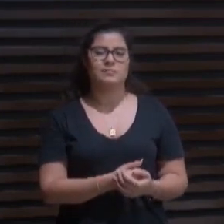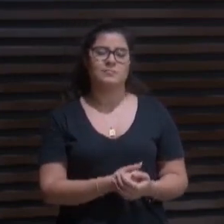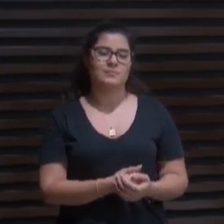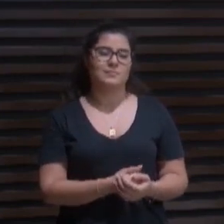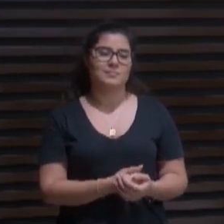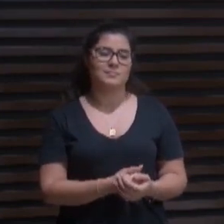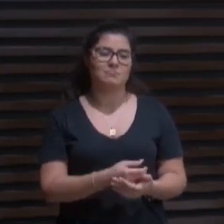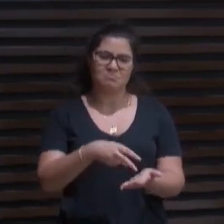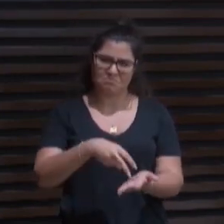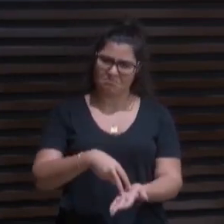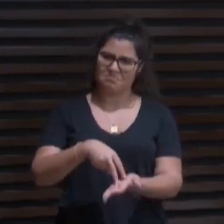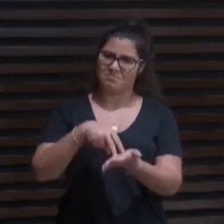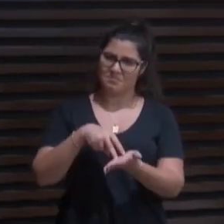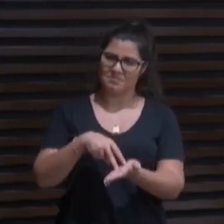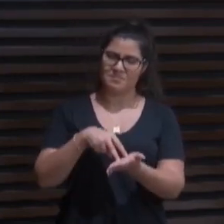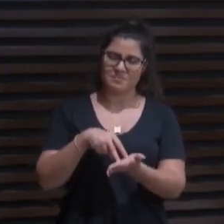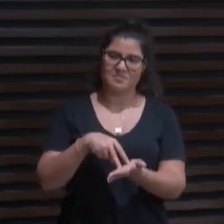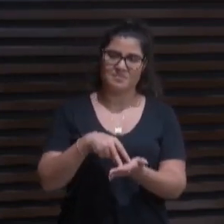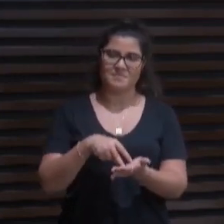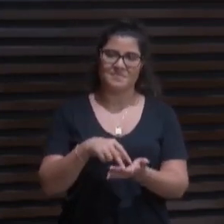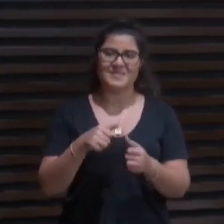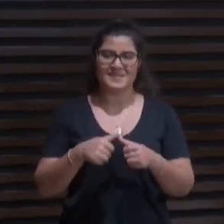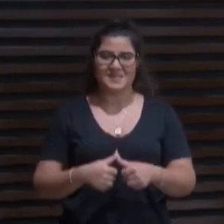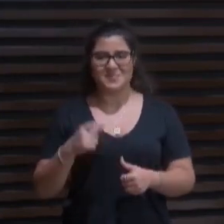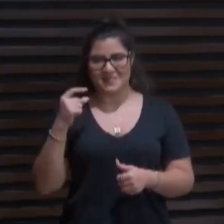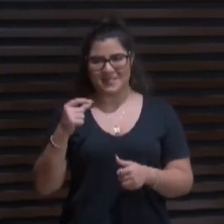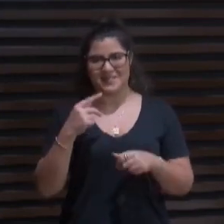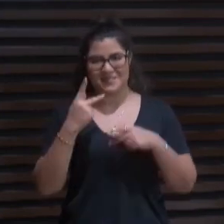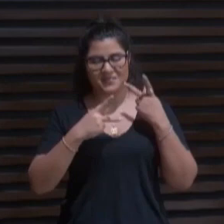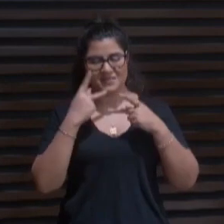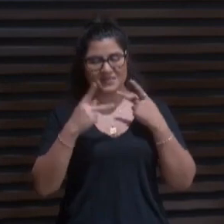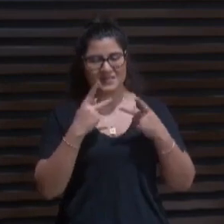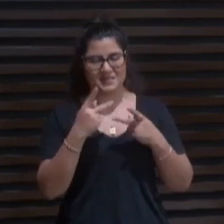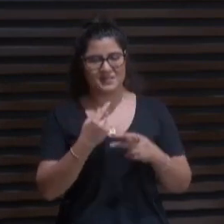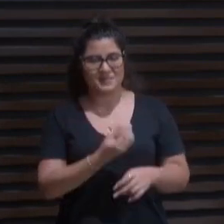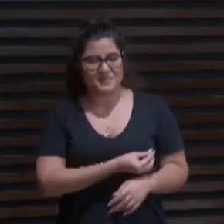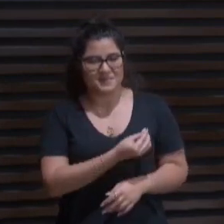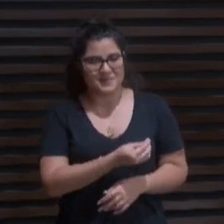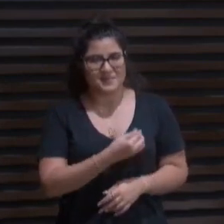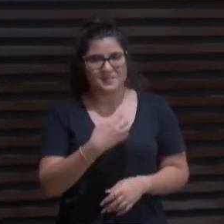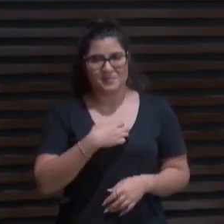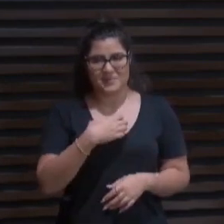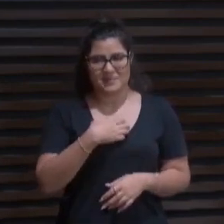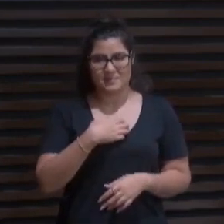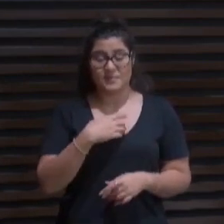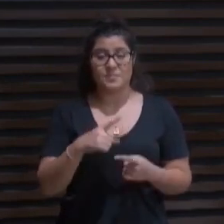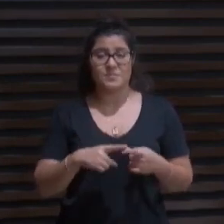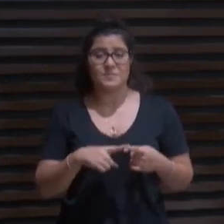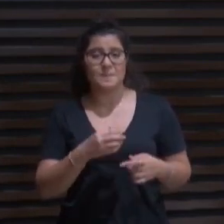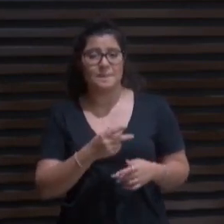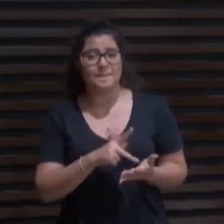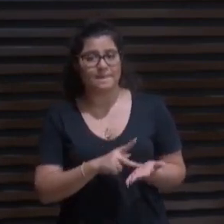Nesse caso, você pode tomar posse. É isso que a palavra está falando para você fazer. Viva dessa forma, porque isso é uma verdade.